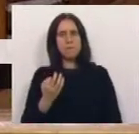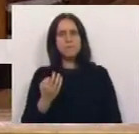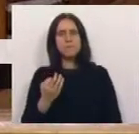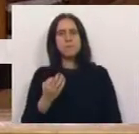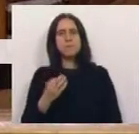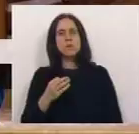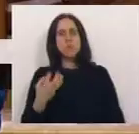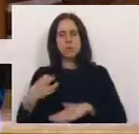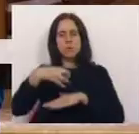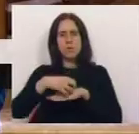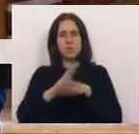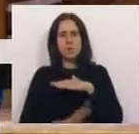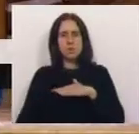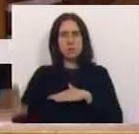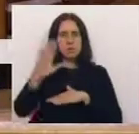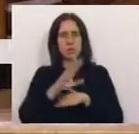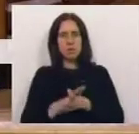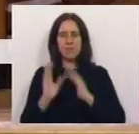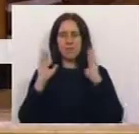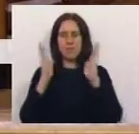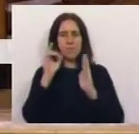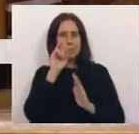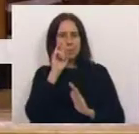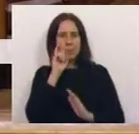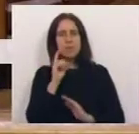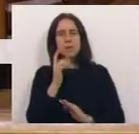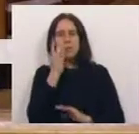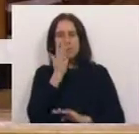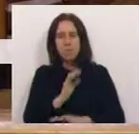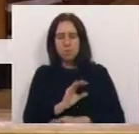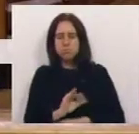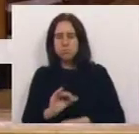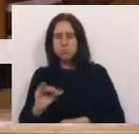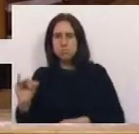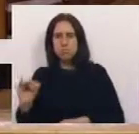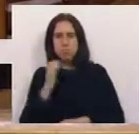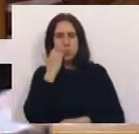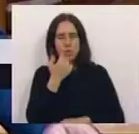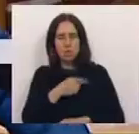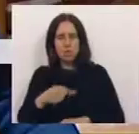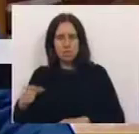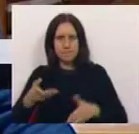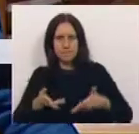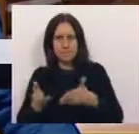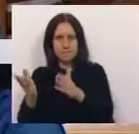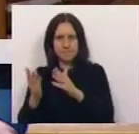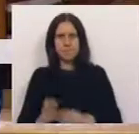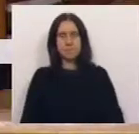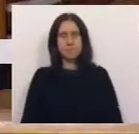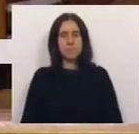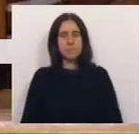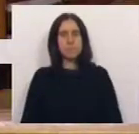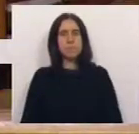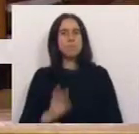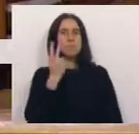Segurança Rodoviária um número elevado de pontos negros ao longo de todo o seu percurso. A crescer à dramática perda de